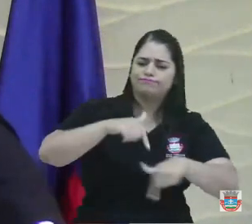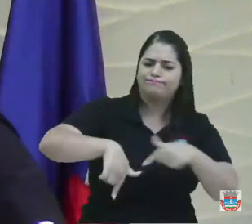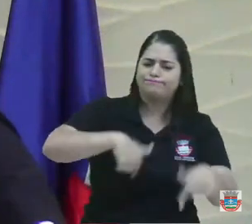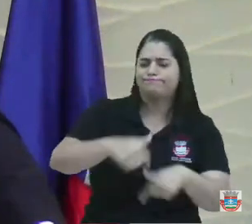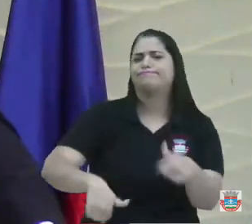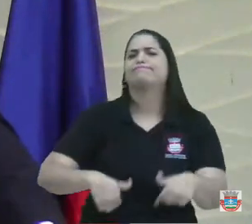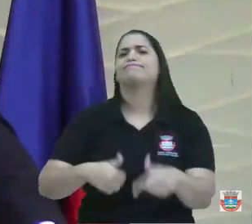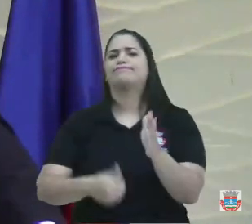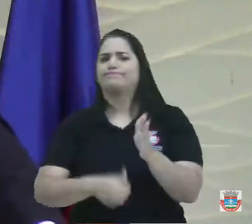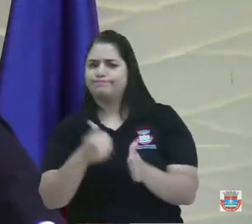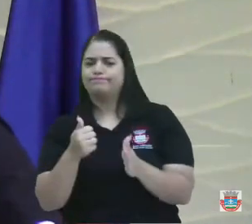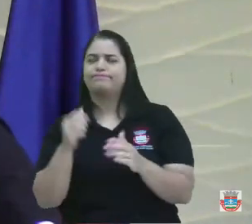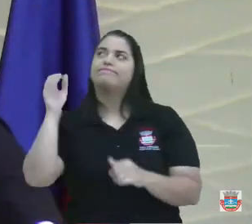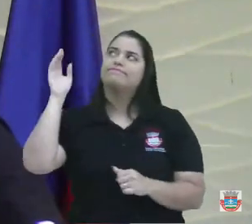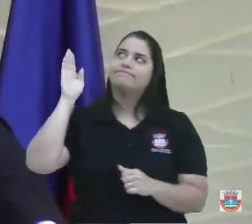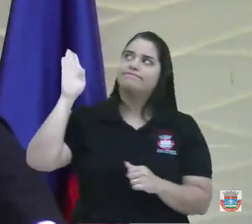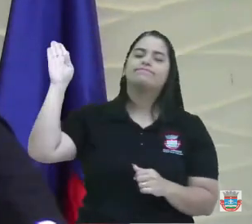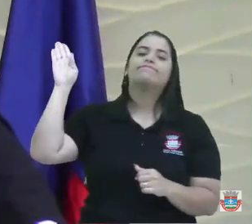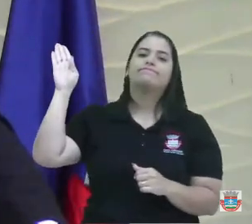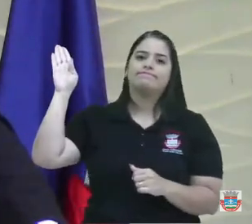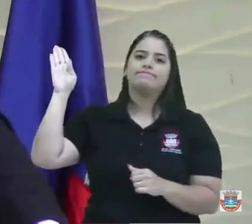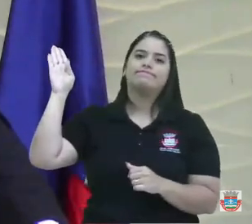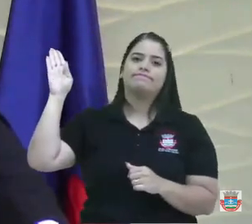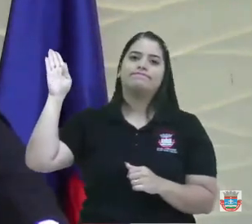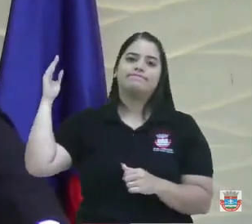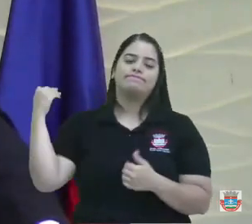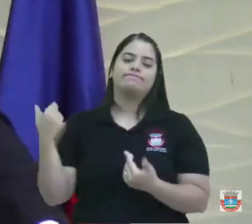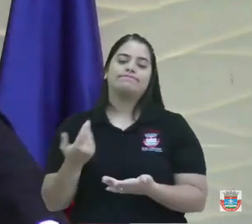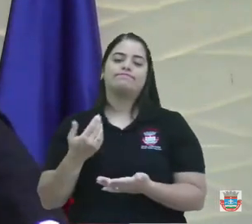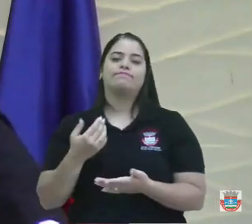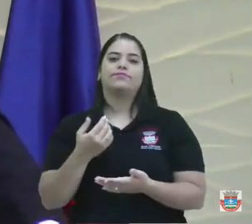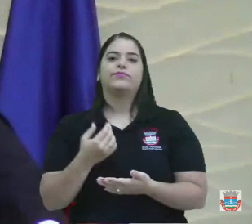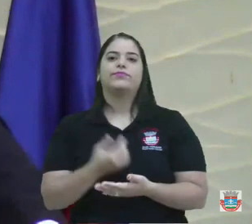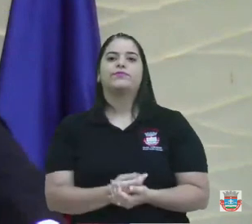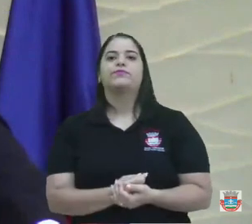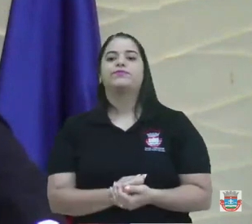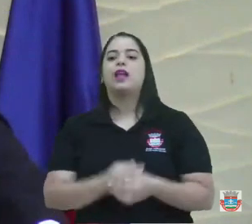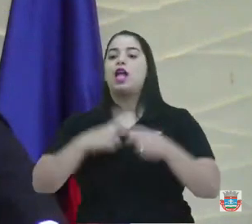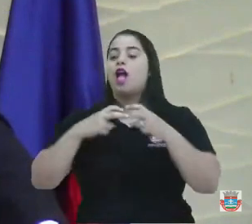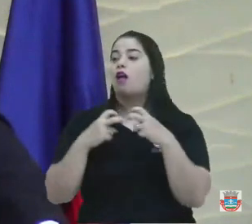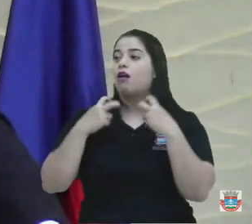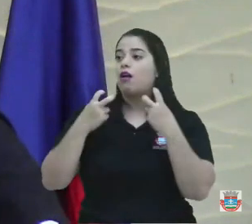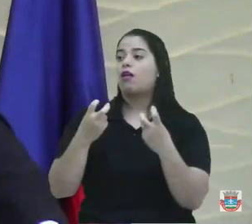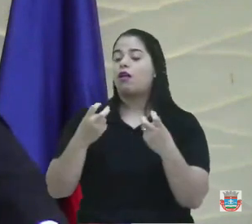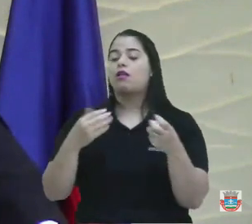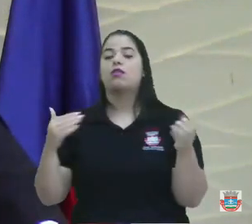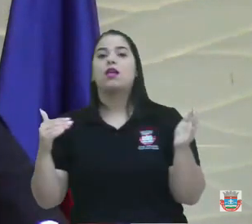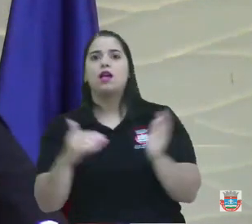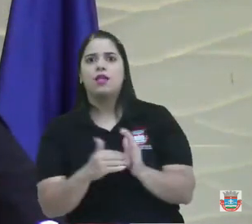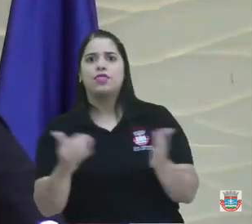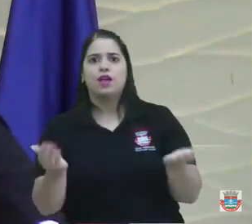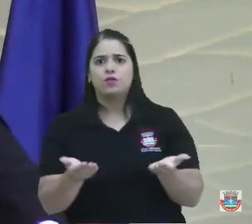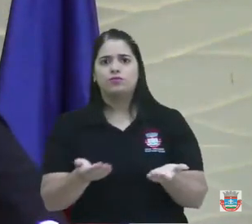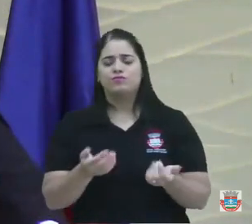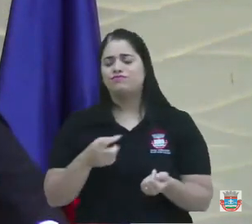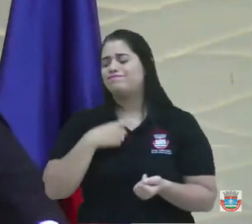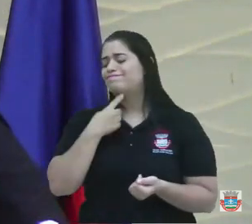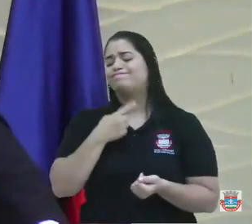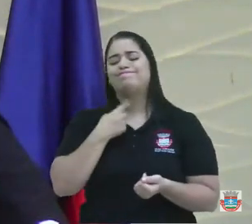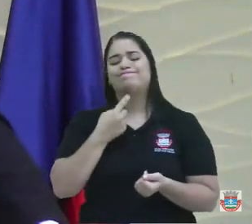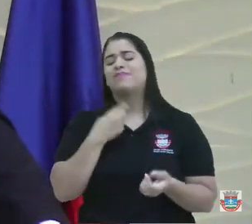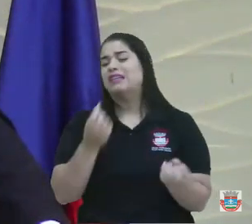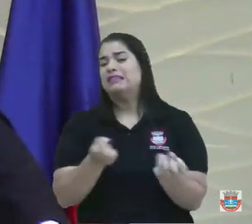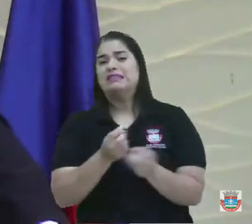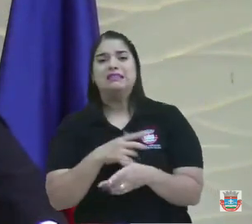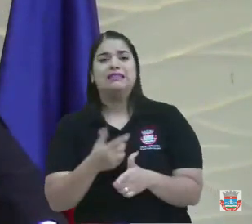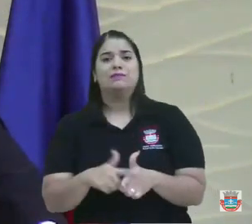mandato, 2008, que a gente tem pautas aqui que a gente levanta a voz e é que até o dia de hoje a gente não conseguiu resolver, como a